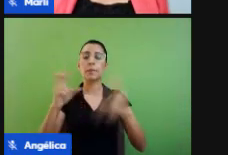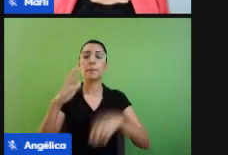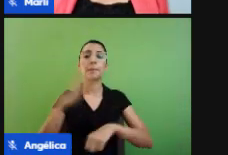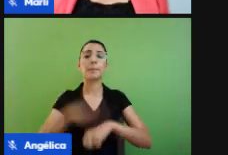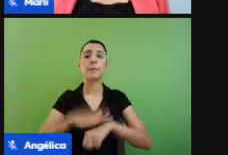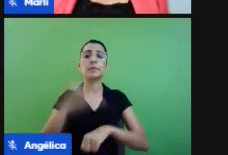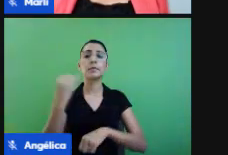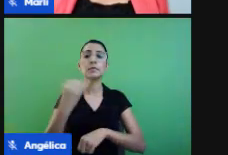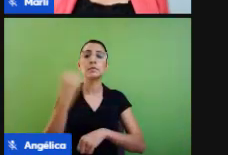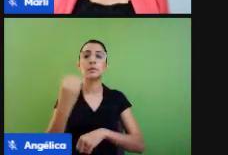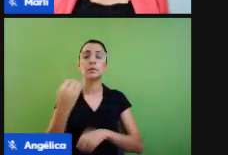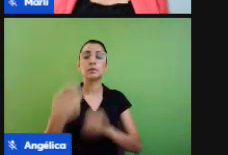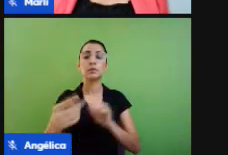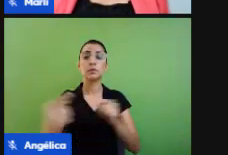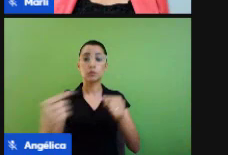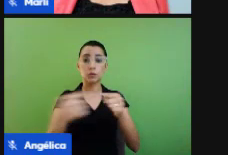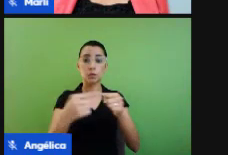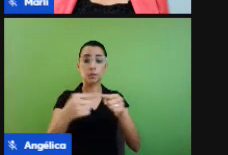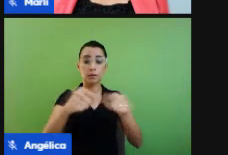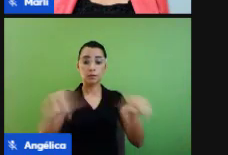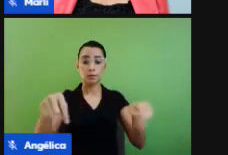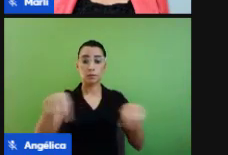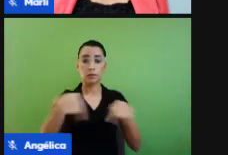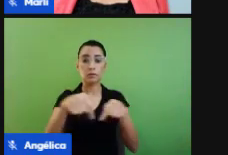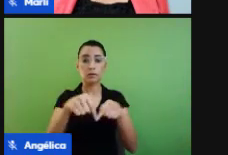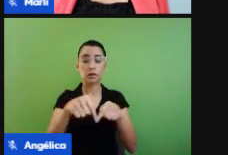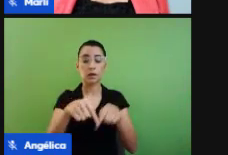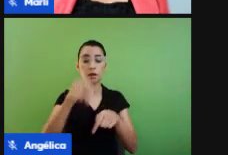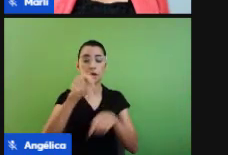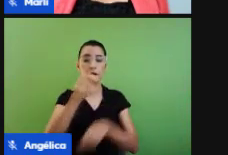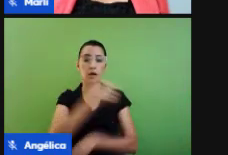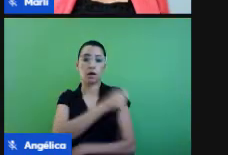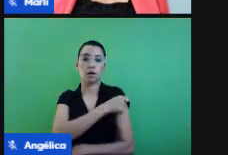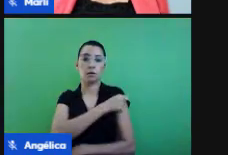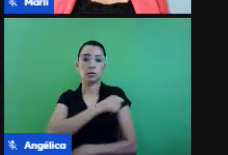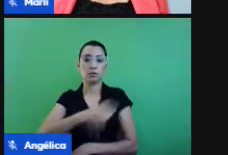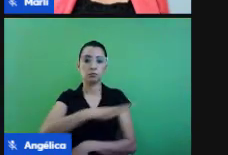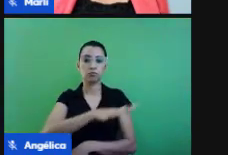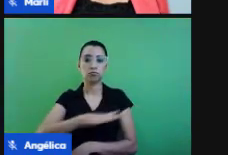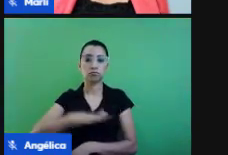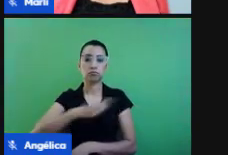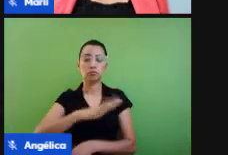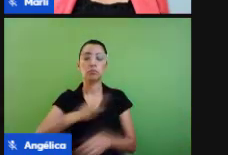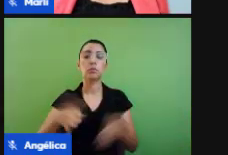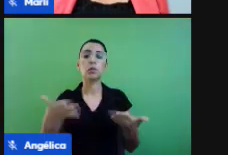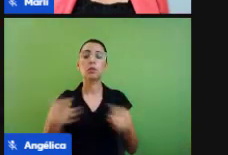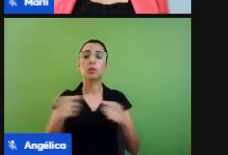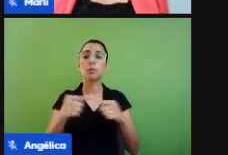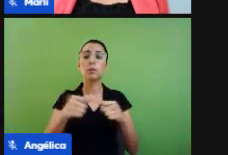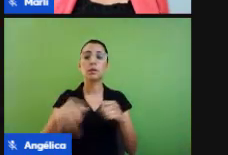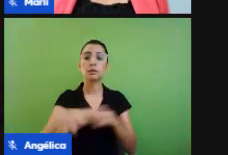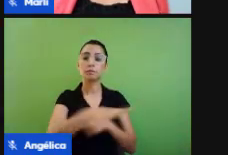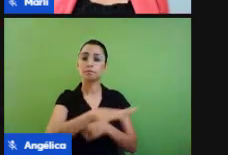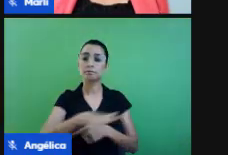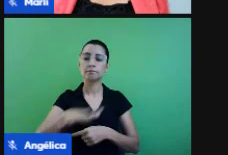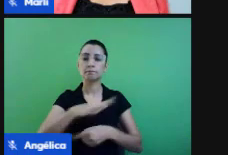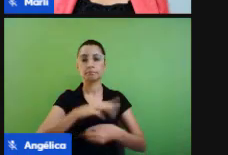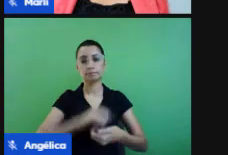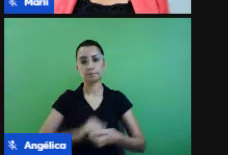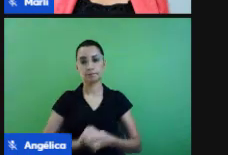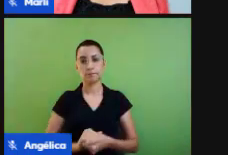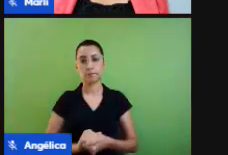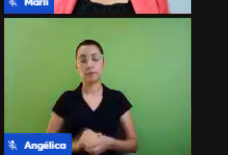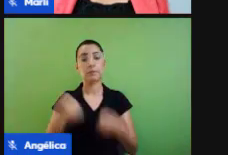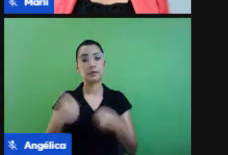para aquela sala, para aquele contexto onde ele está trabalhando, levando em conta, no caso, o contexto onde ele